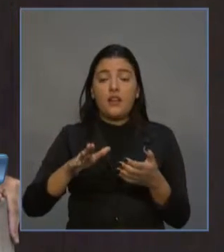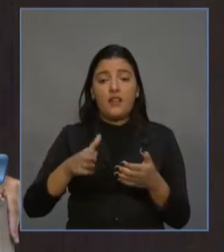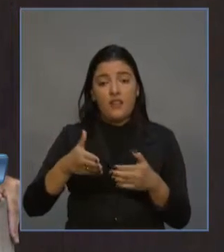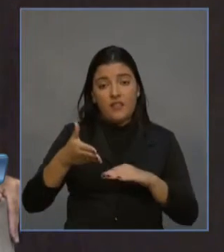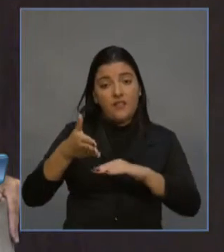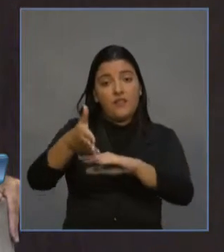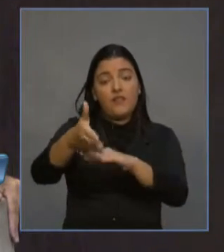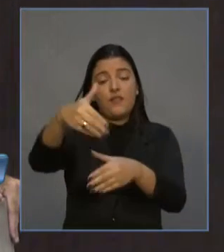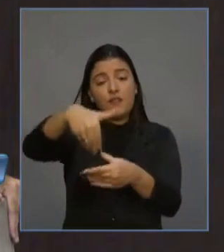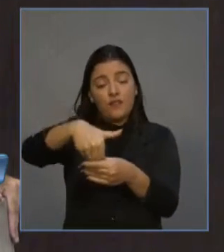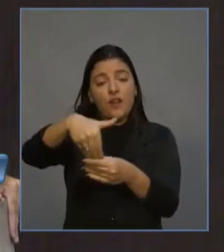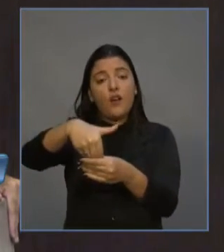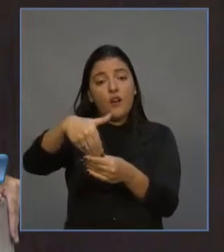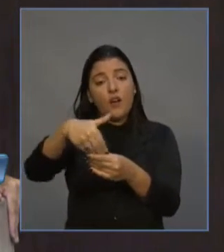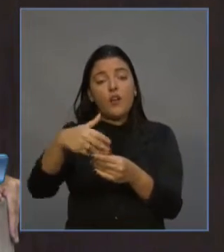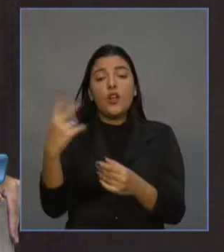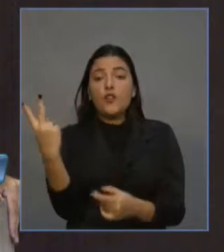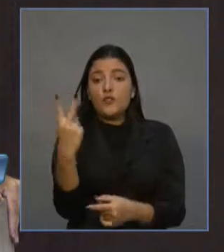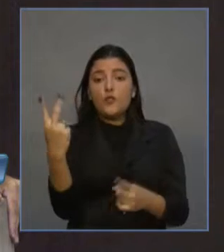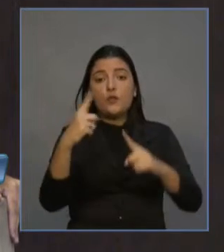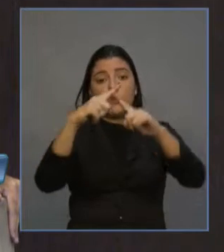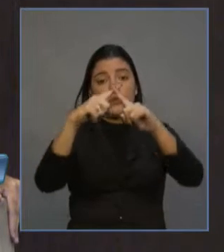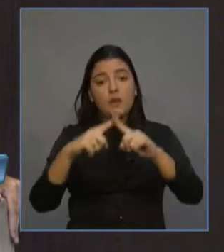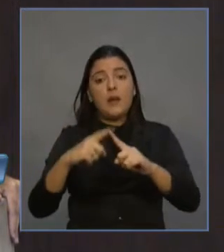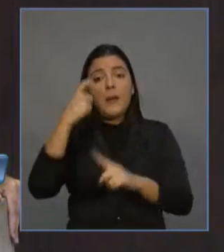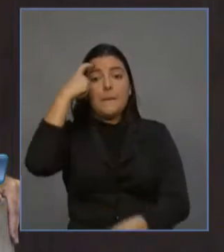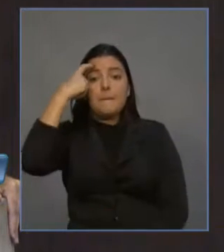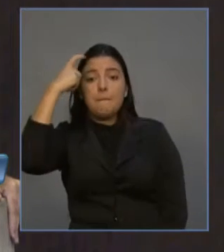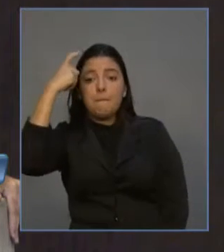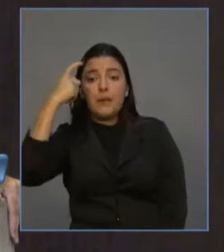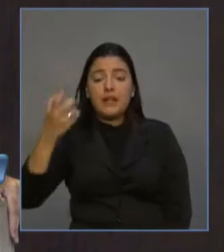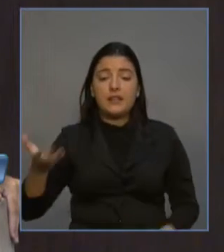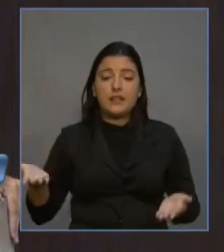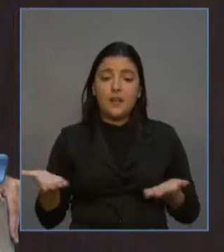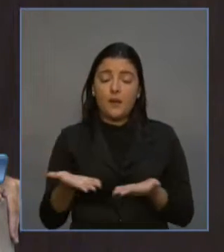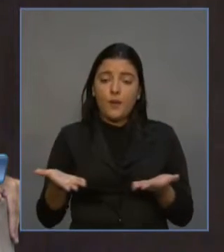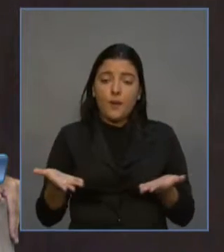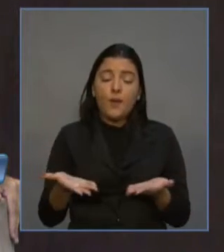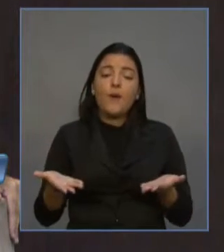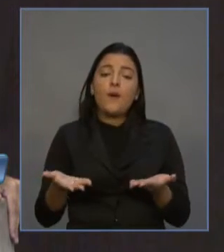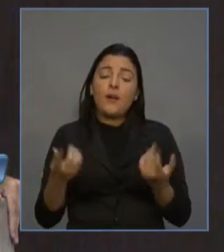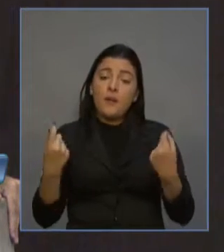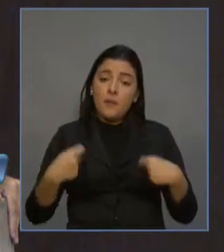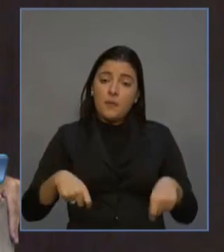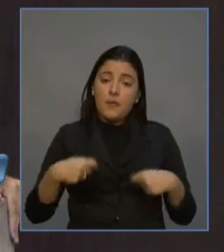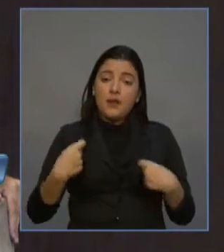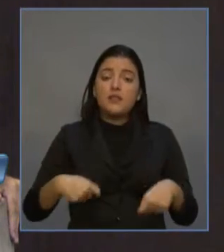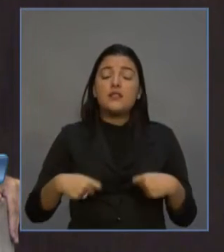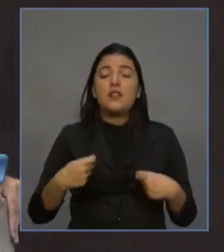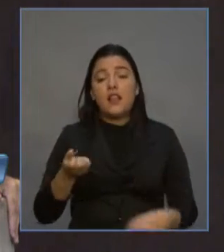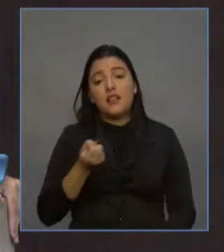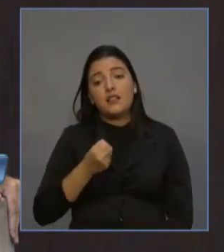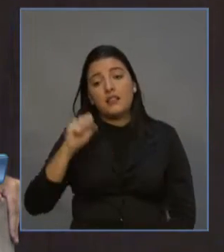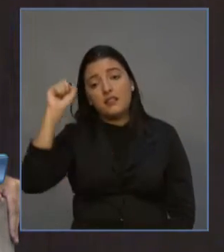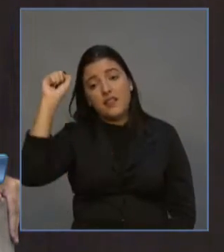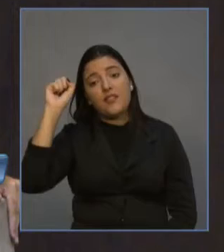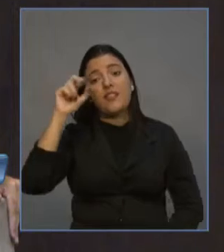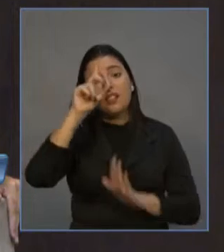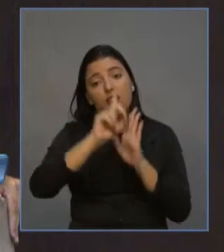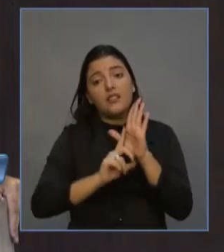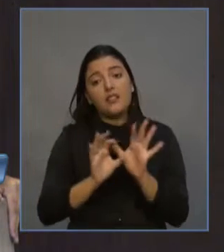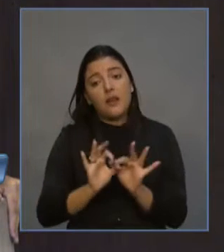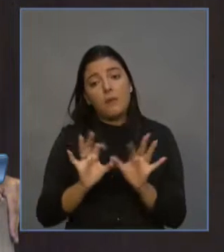seu voto no segundo turno, para que você repense a sua posição, para que você defenda a